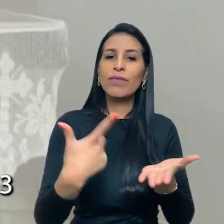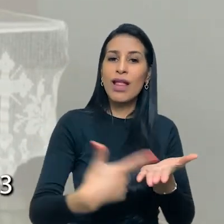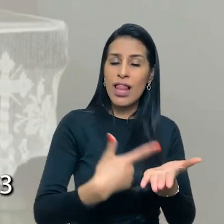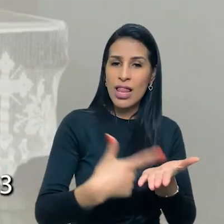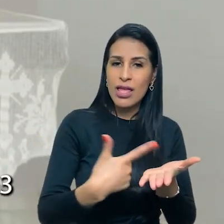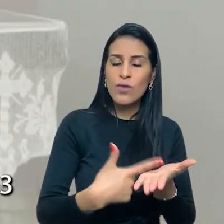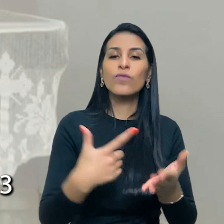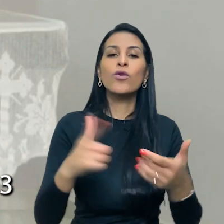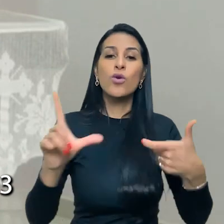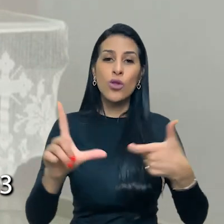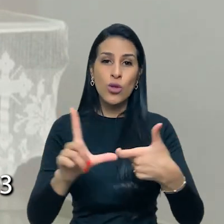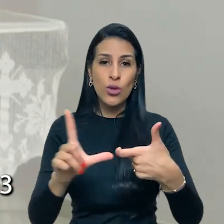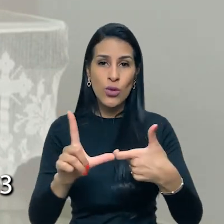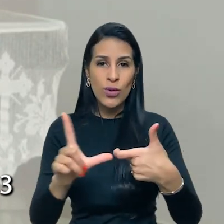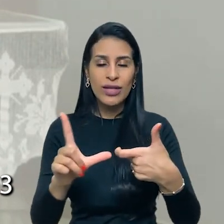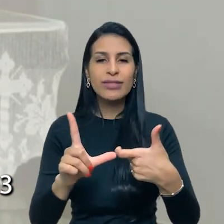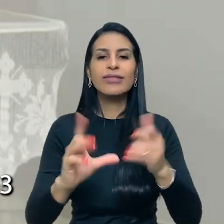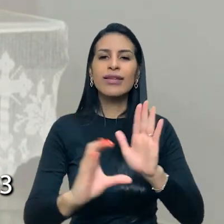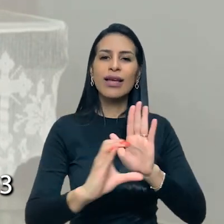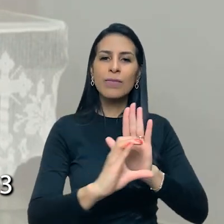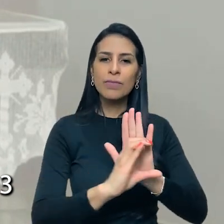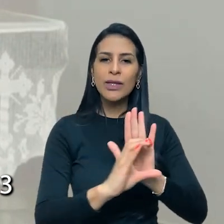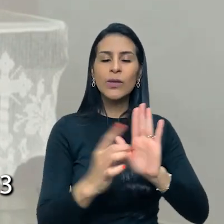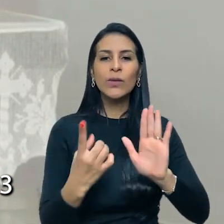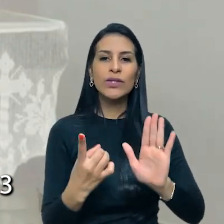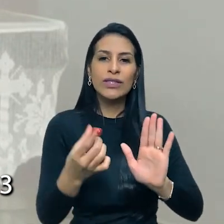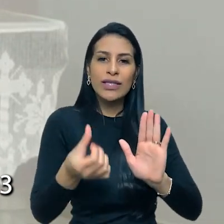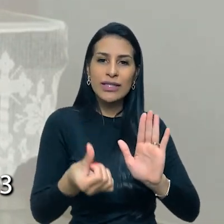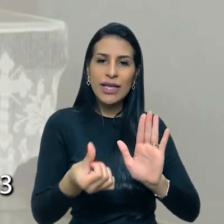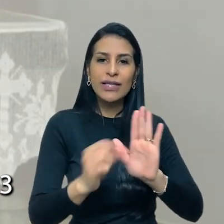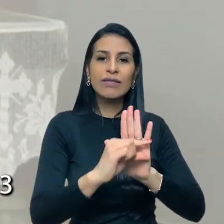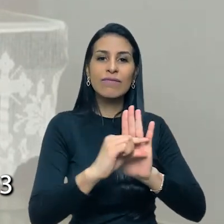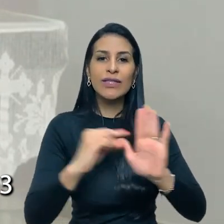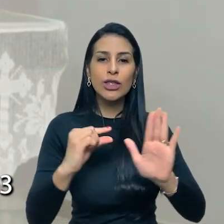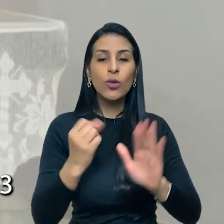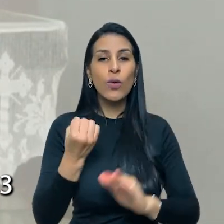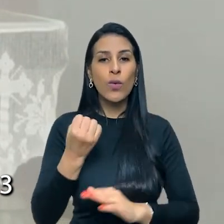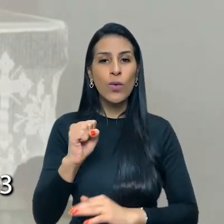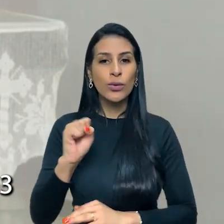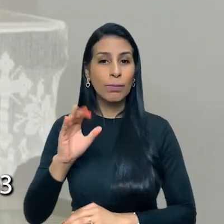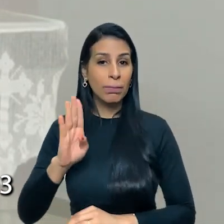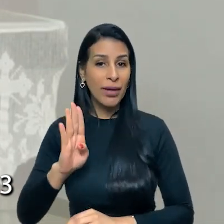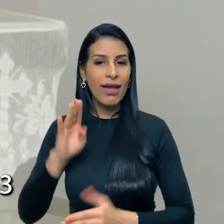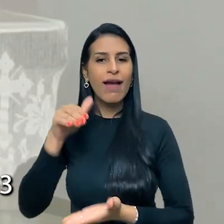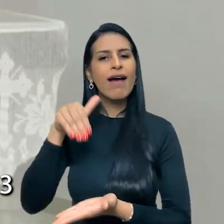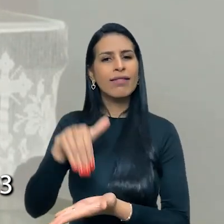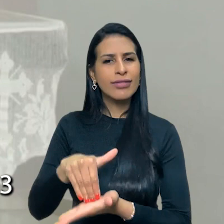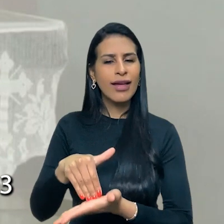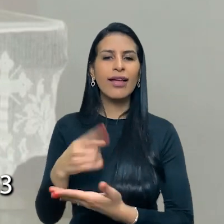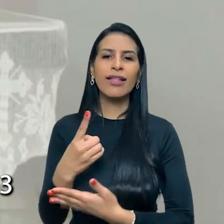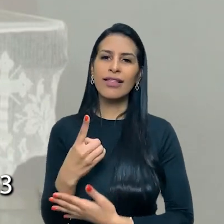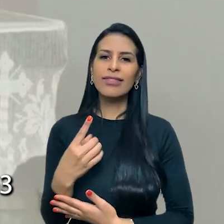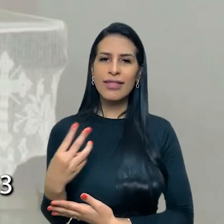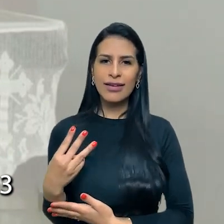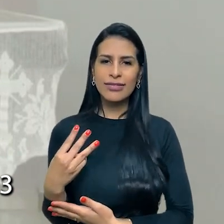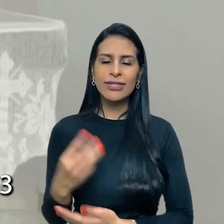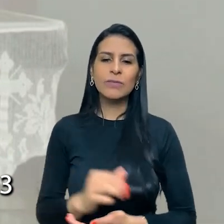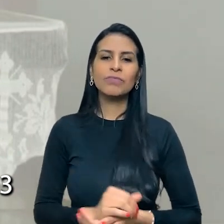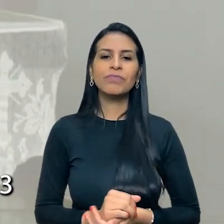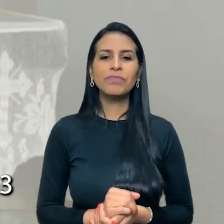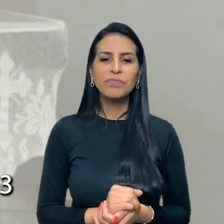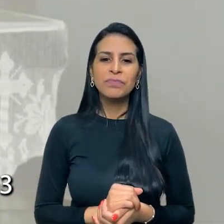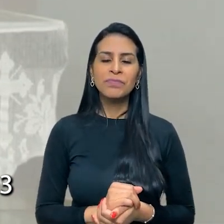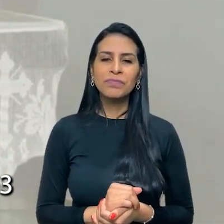hoje registrada no Evangelho de Lucas, o capítulo 16, o versículo 8b até o